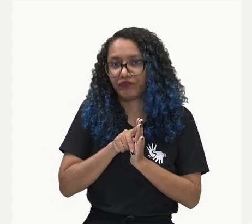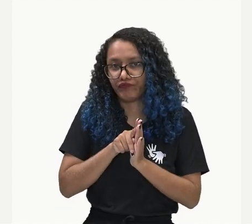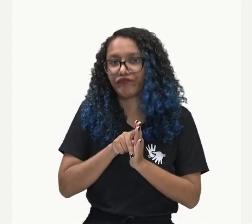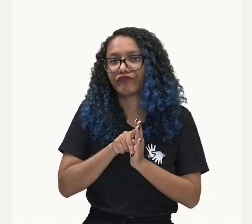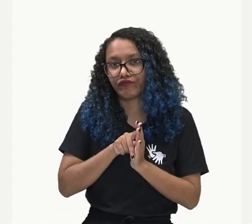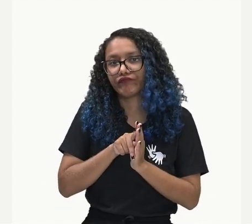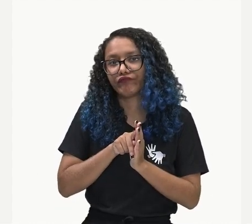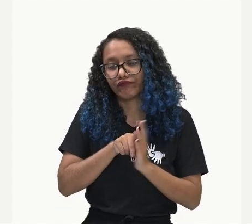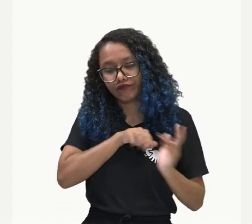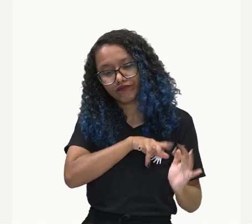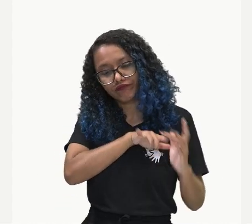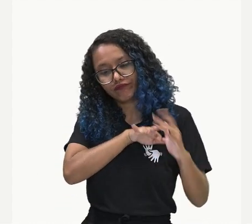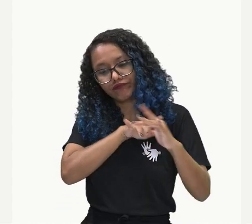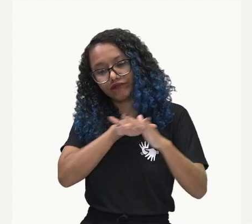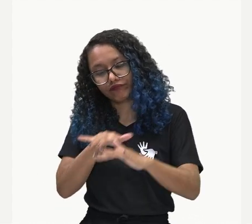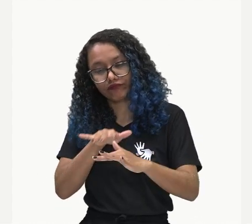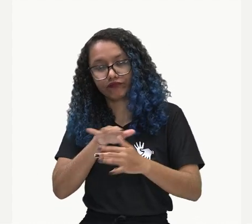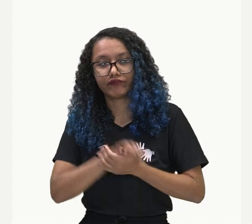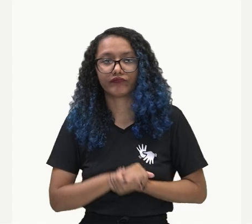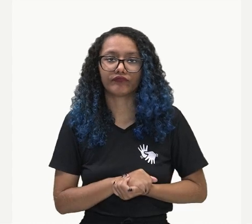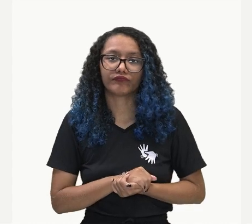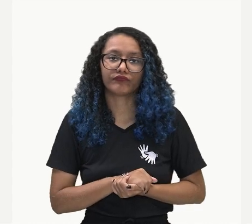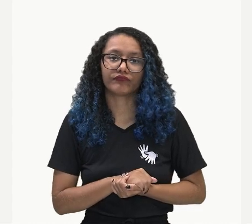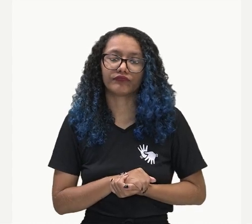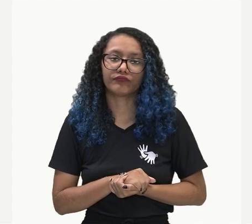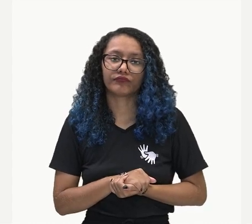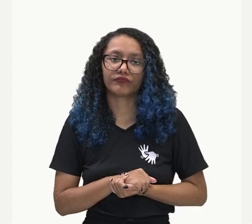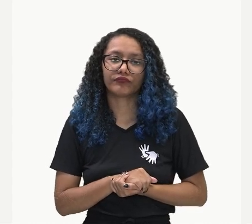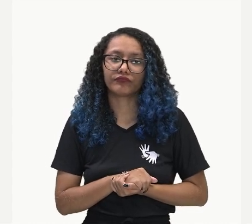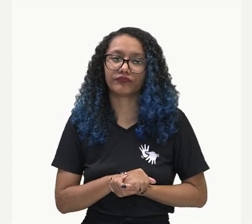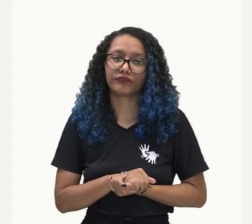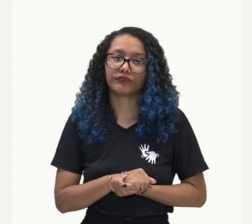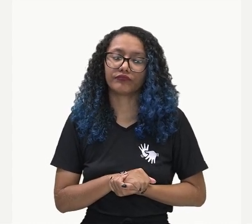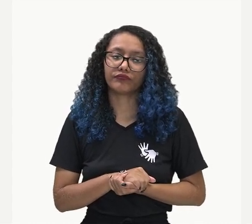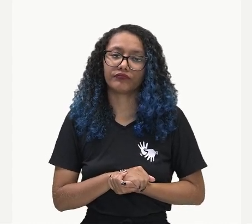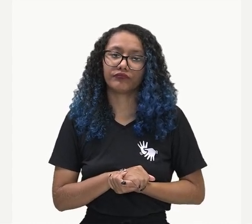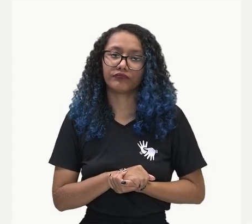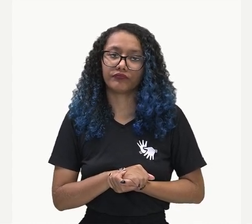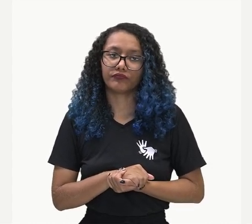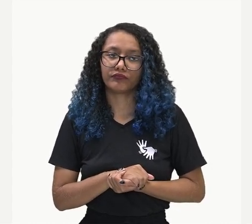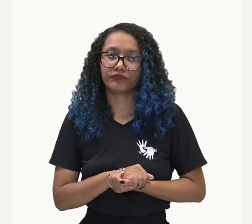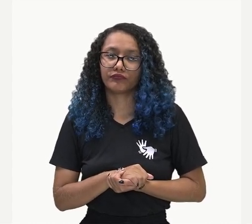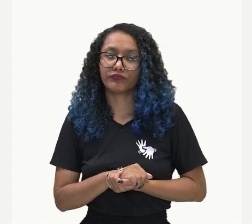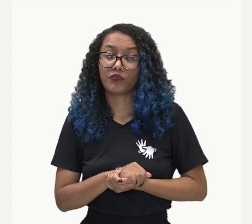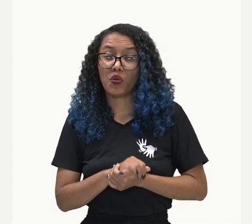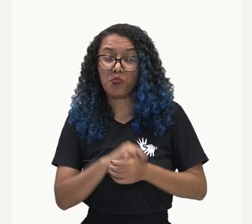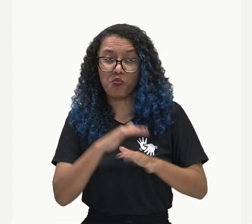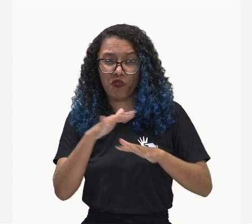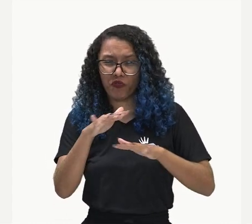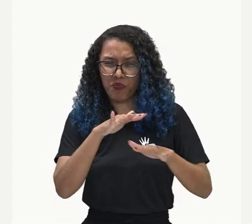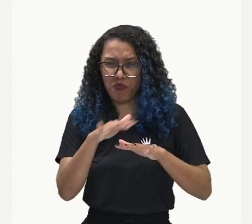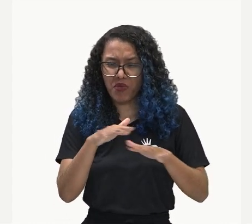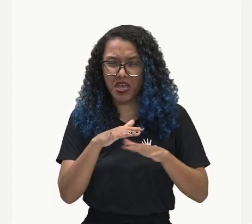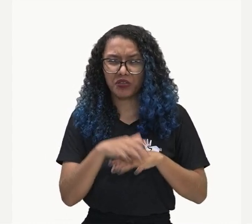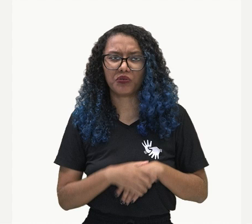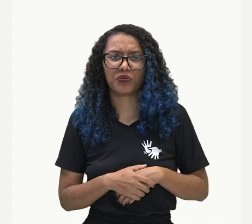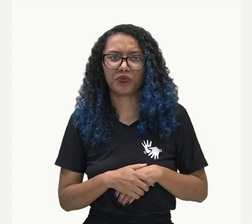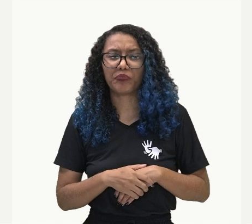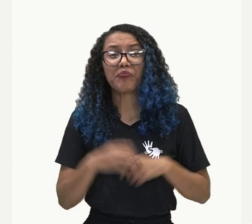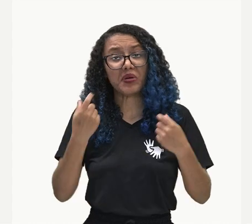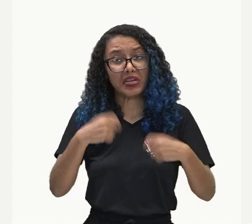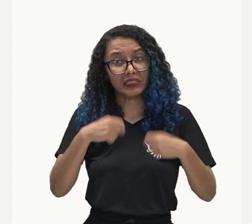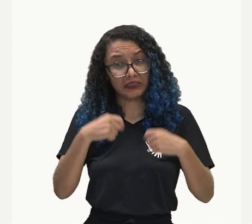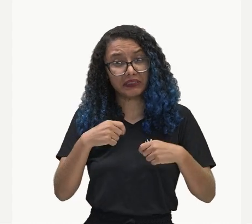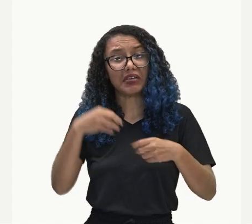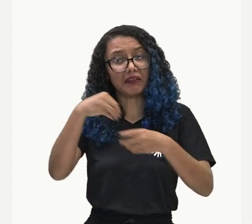Não vai se propagar, não vai se movimentar no nada, certo? Importante isso.